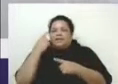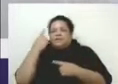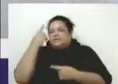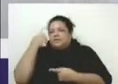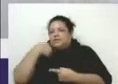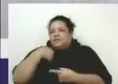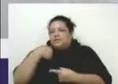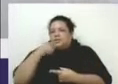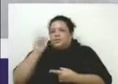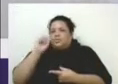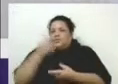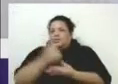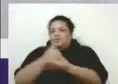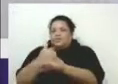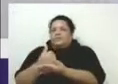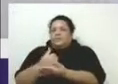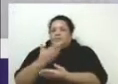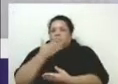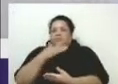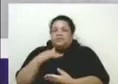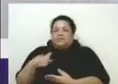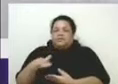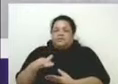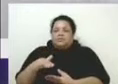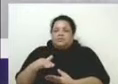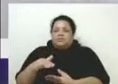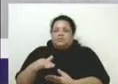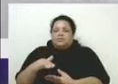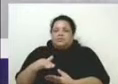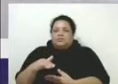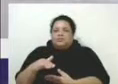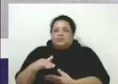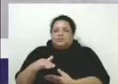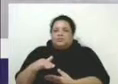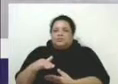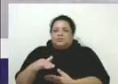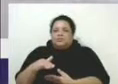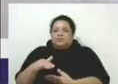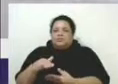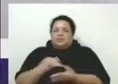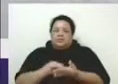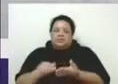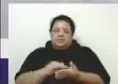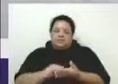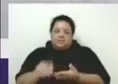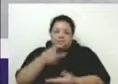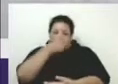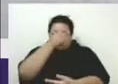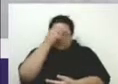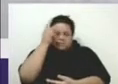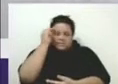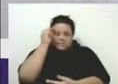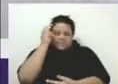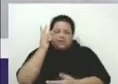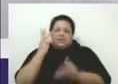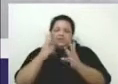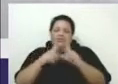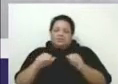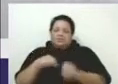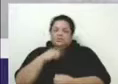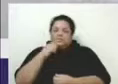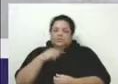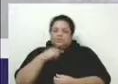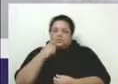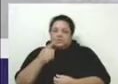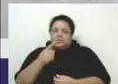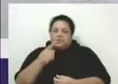fora da escola, não tendo a resolução da Secretaria Municipal de Educação, chegou a mim. Aí eu ouvi os pais,